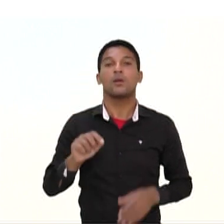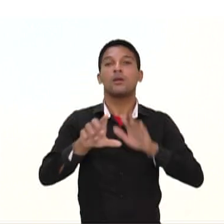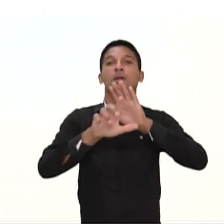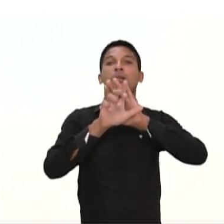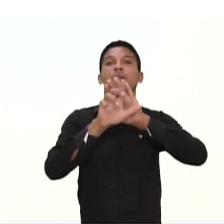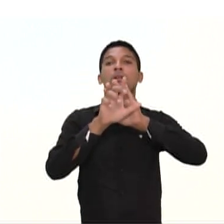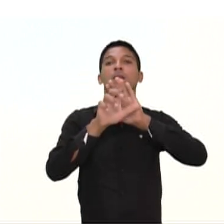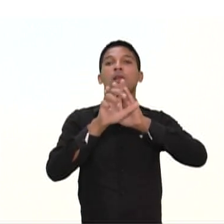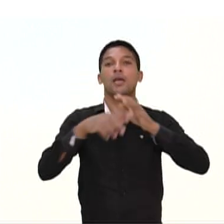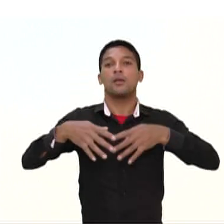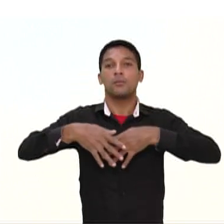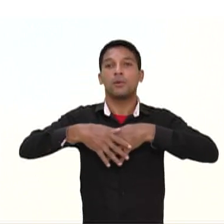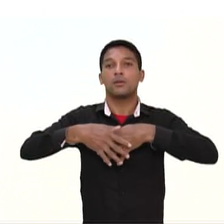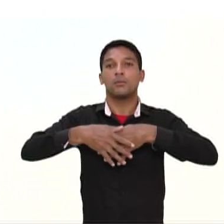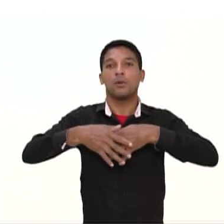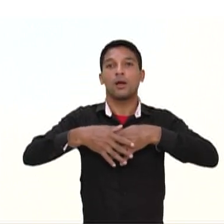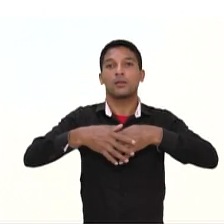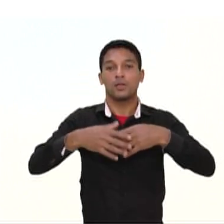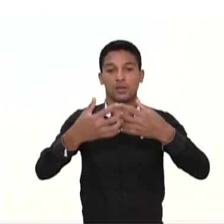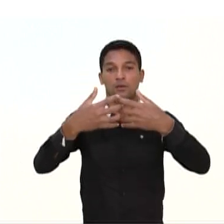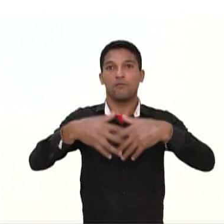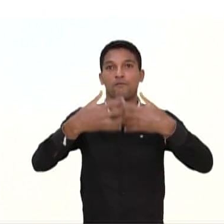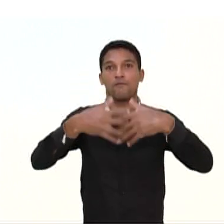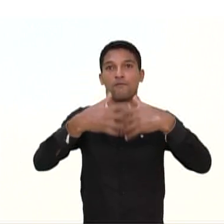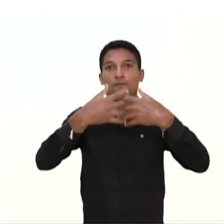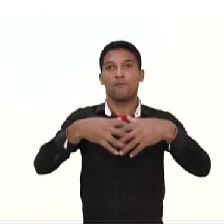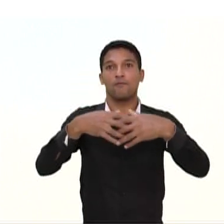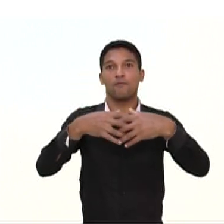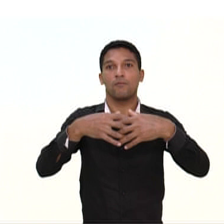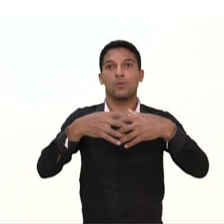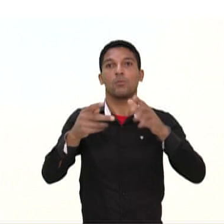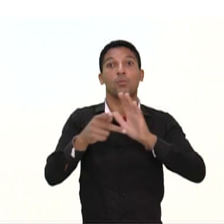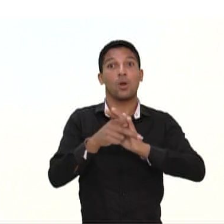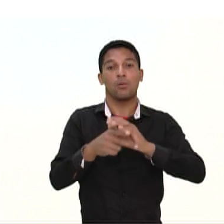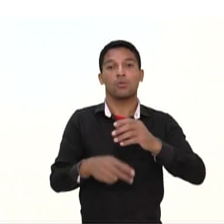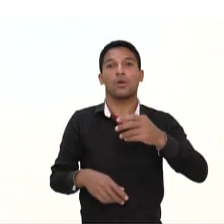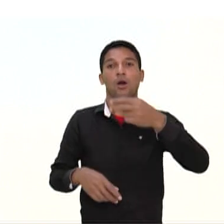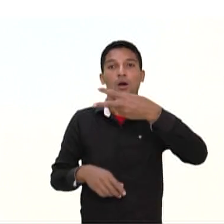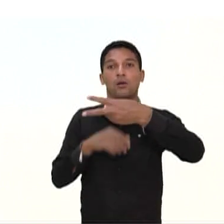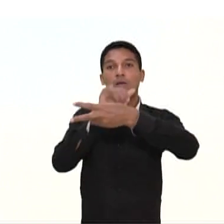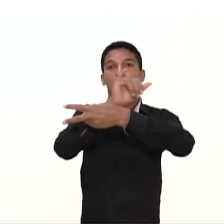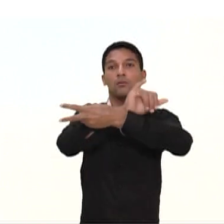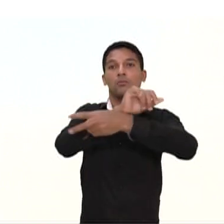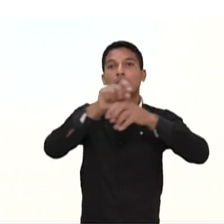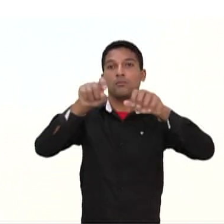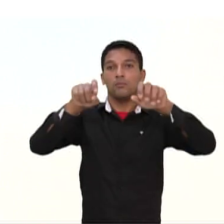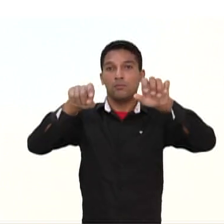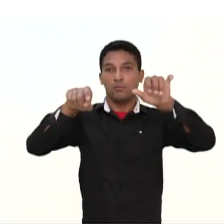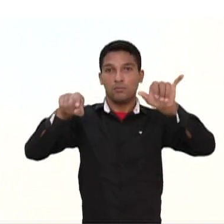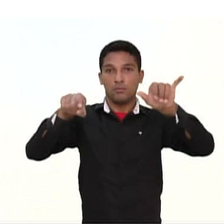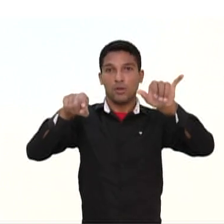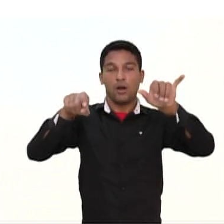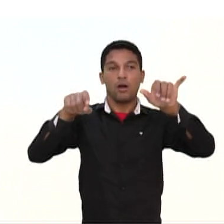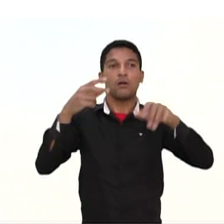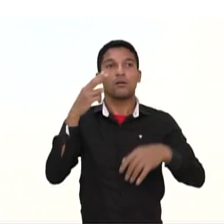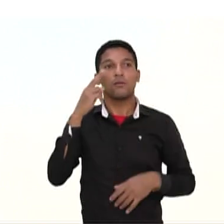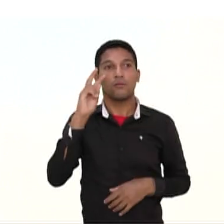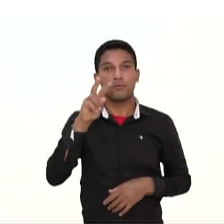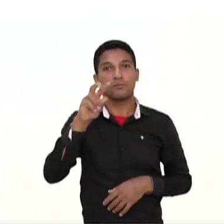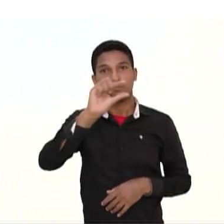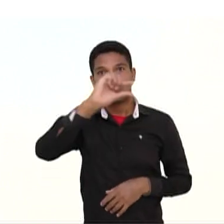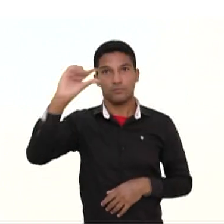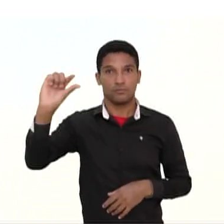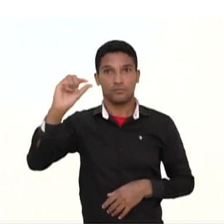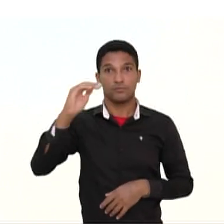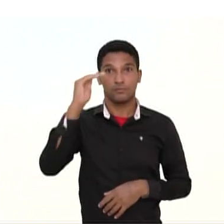formação. Qual é a lei de formação da função quadrática? É essa daqui, y igual a ax ao quadrado mais bx mais